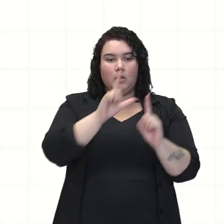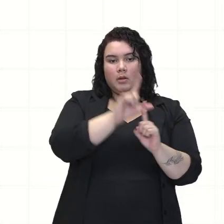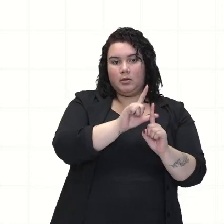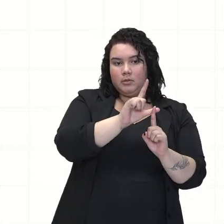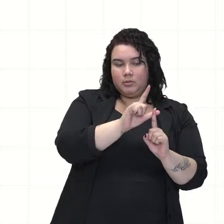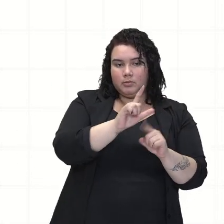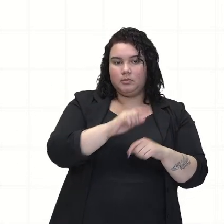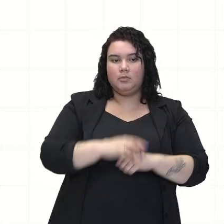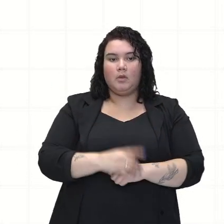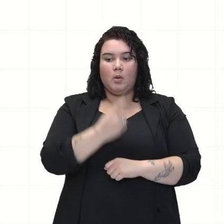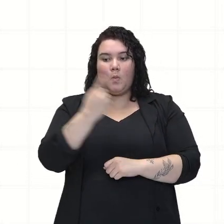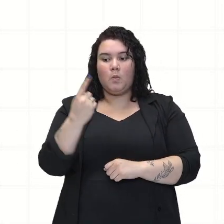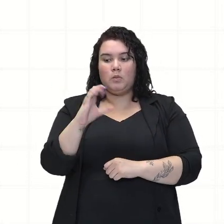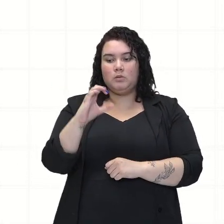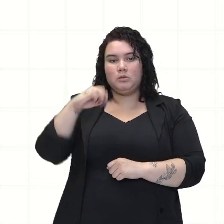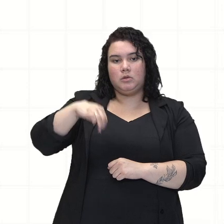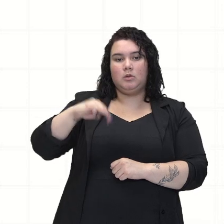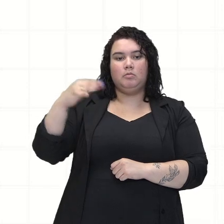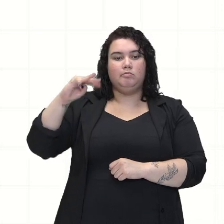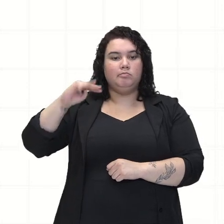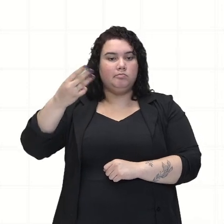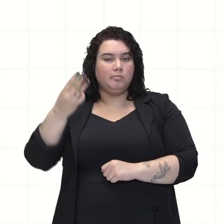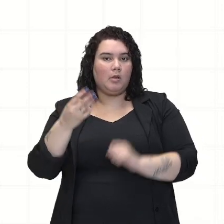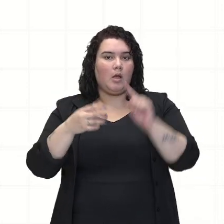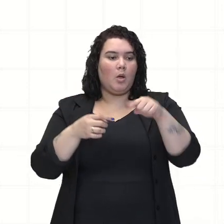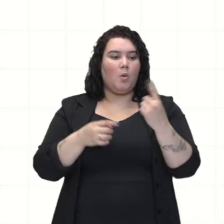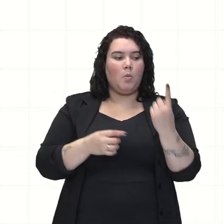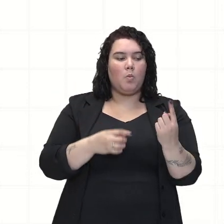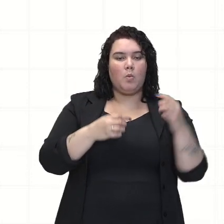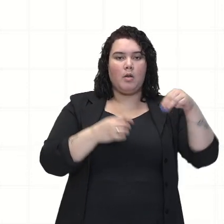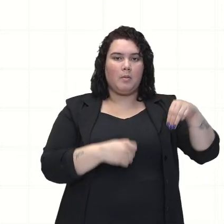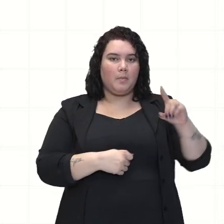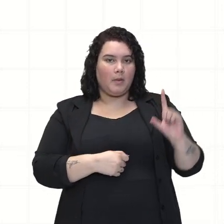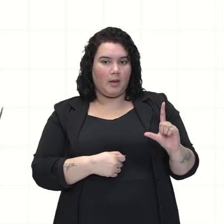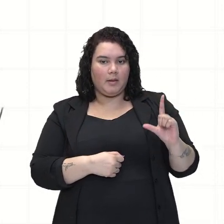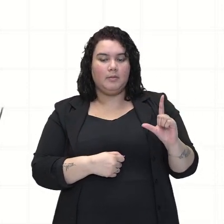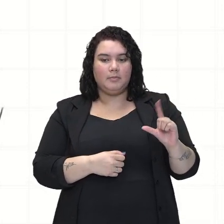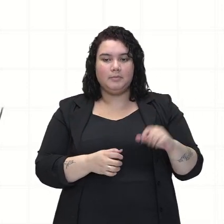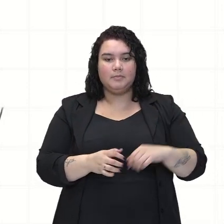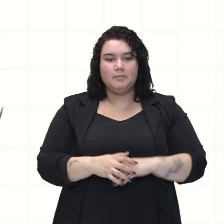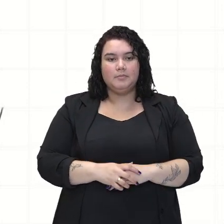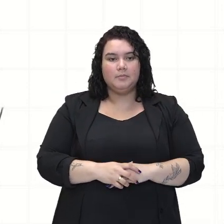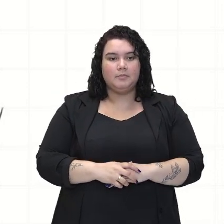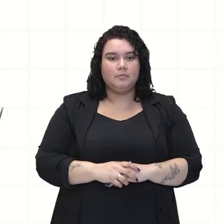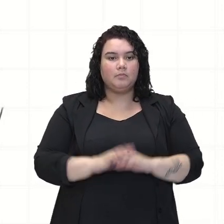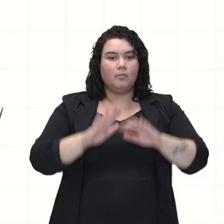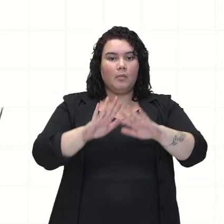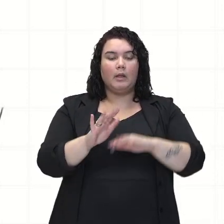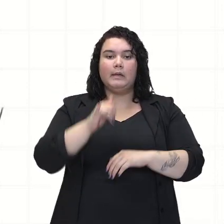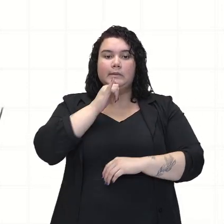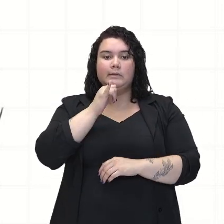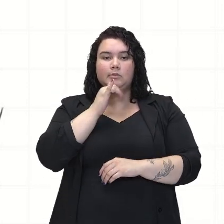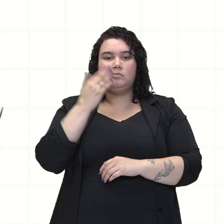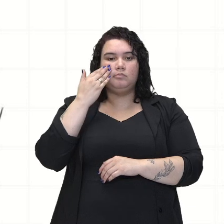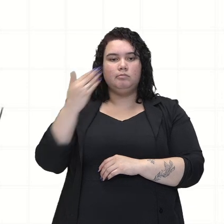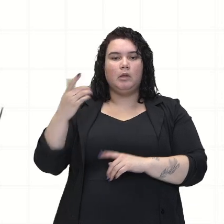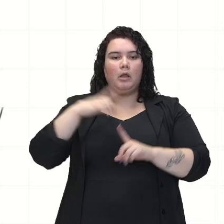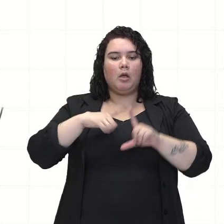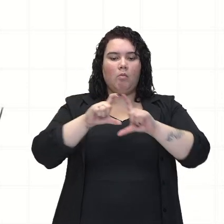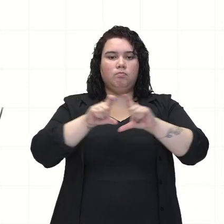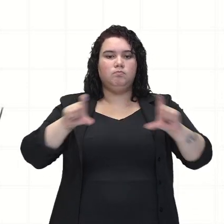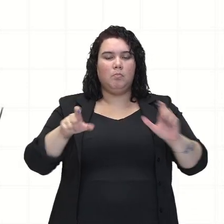tá? E 1 centímetro cúbico igual a 1 ml. Olha o nosso exemplo. Um tanque tem a forma